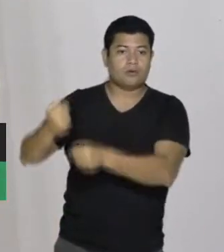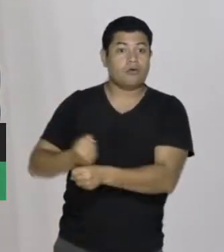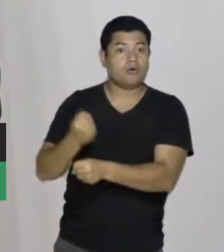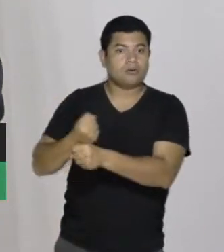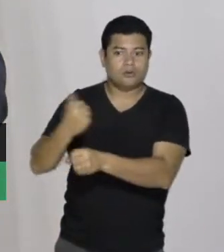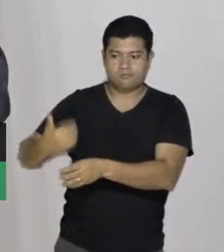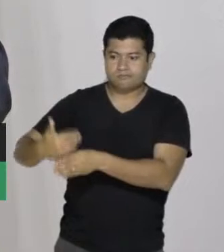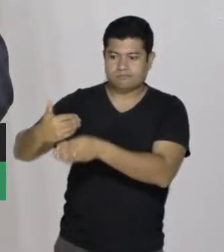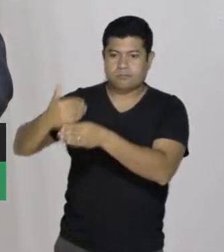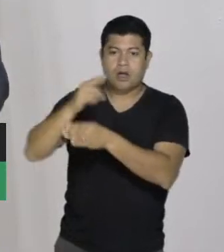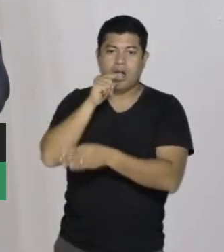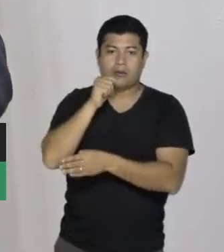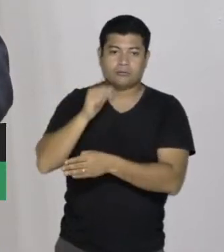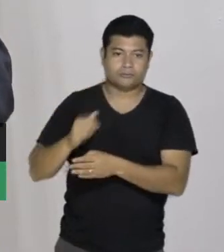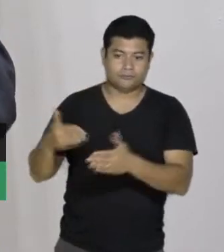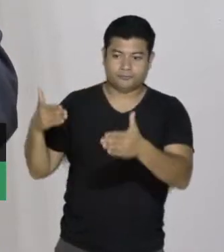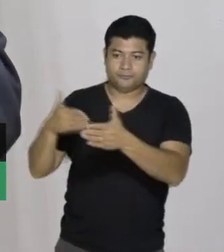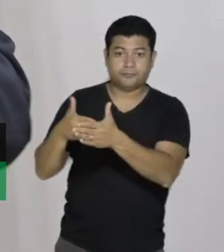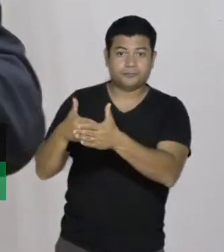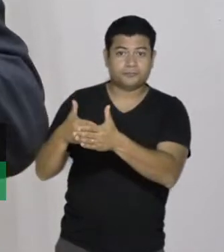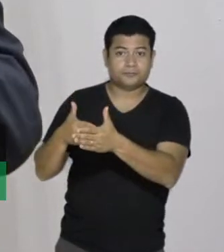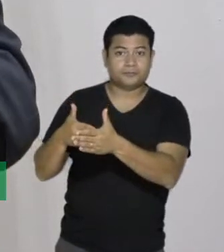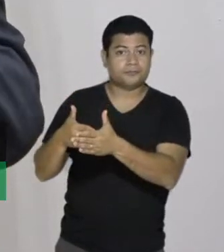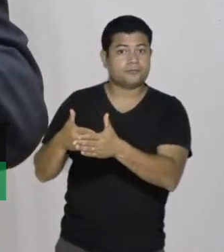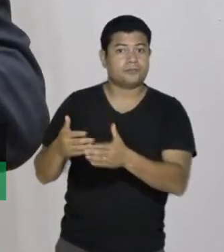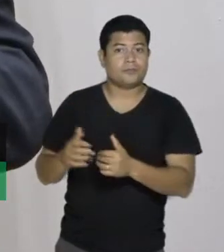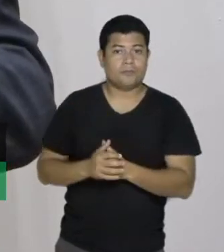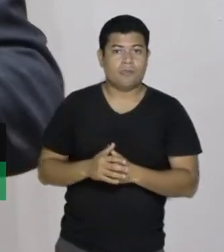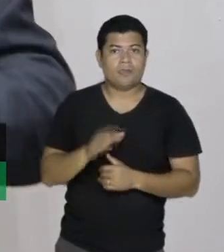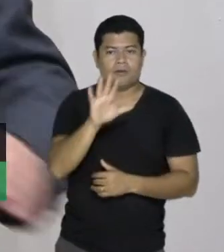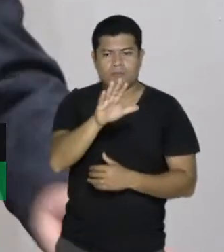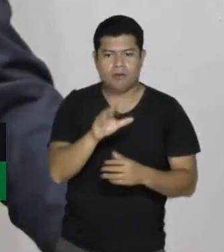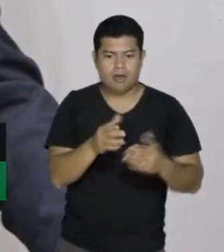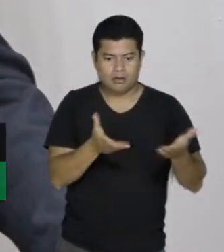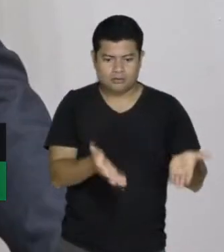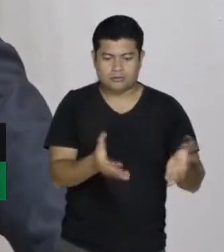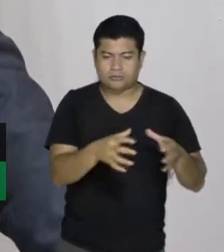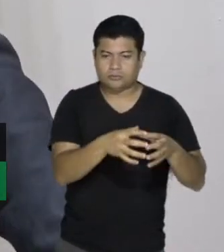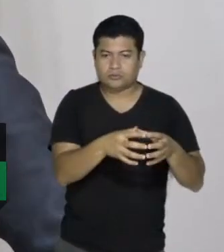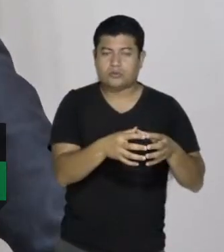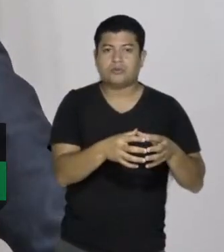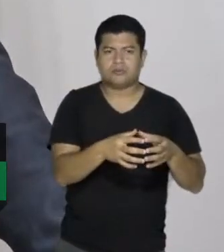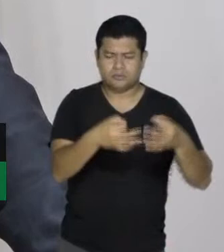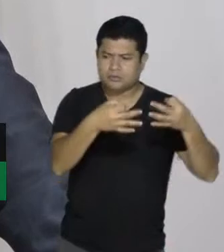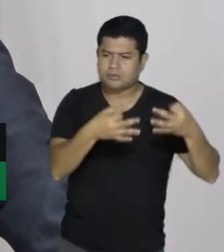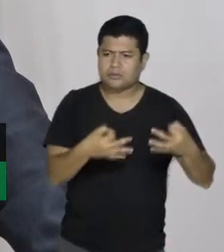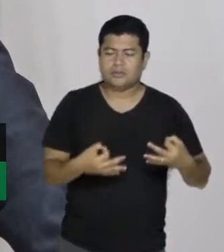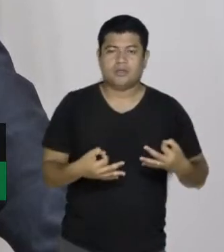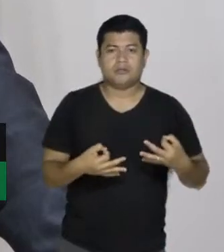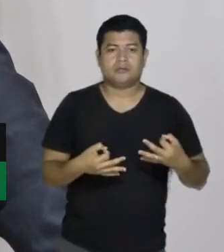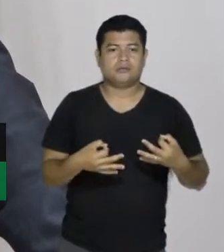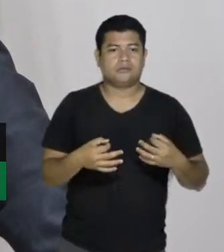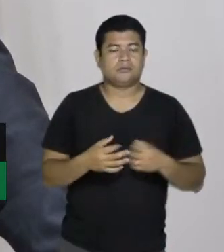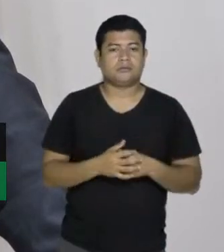resistência legítima até tendo em vista de que